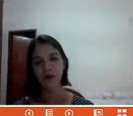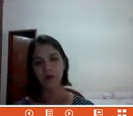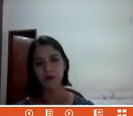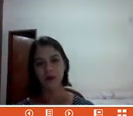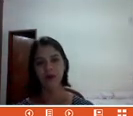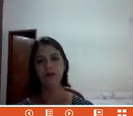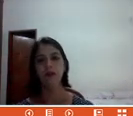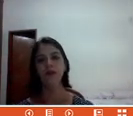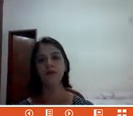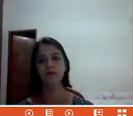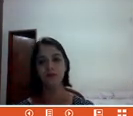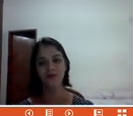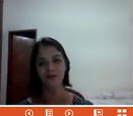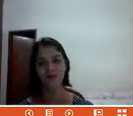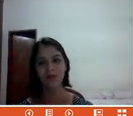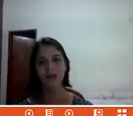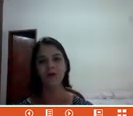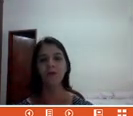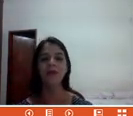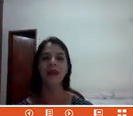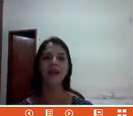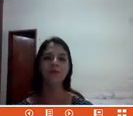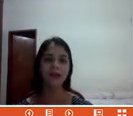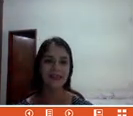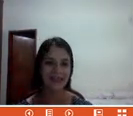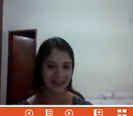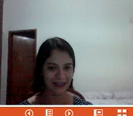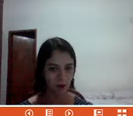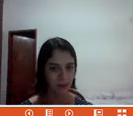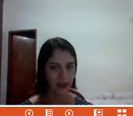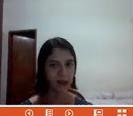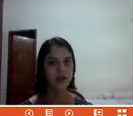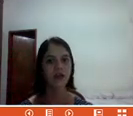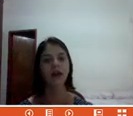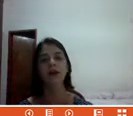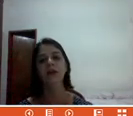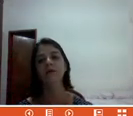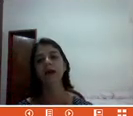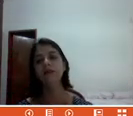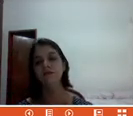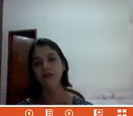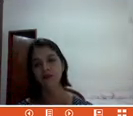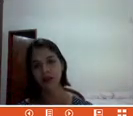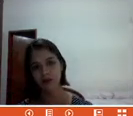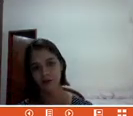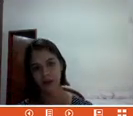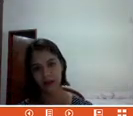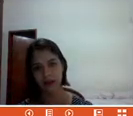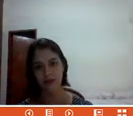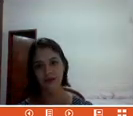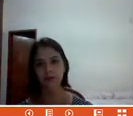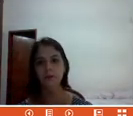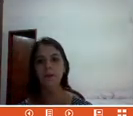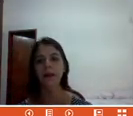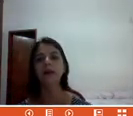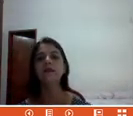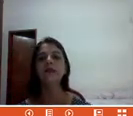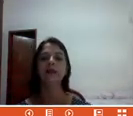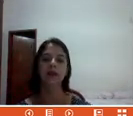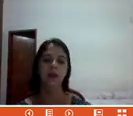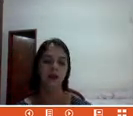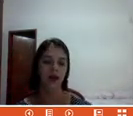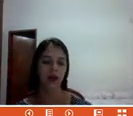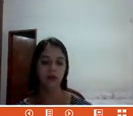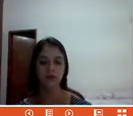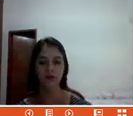precisava muito ter feito pessoalmente, presencialmente, mas infelizmente não foi possível. Então,